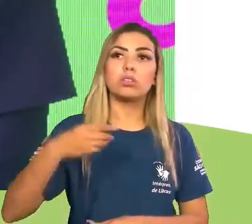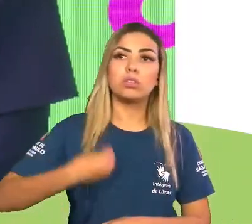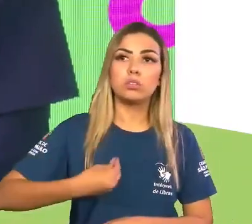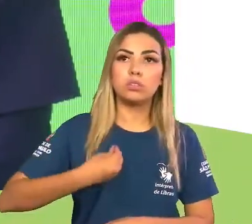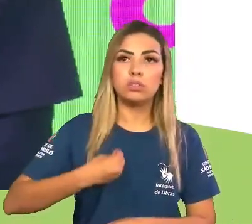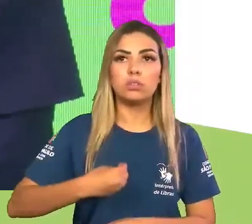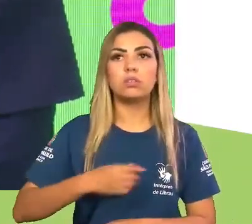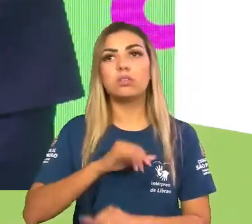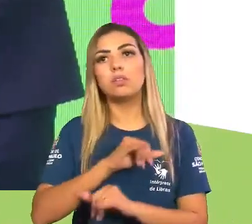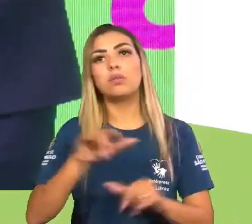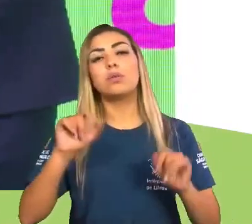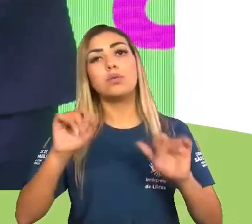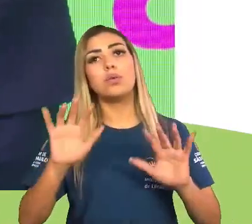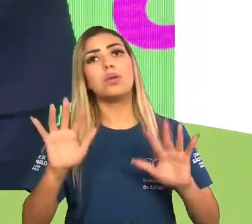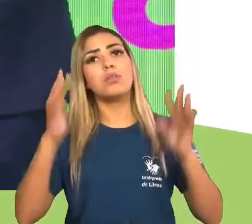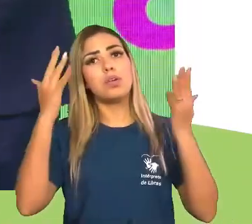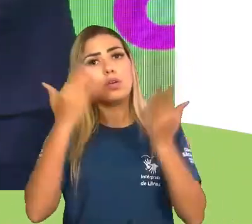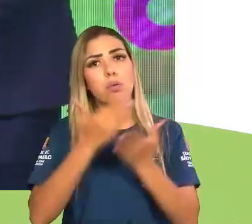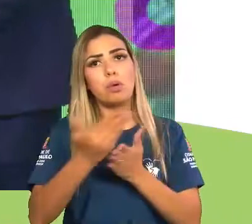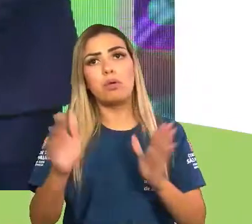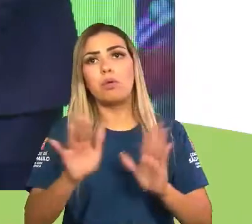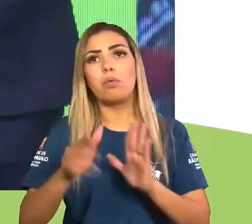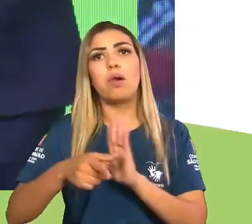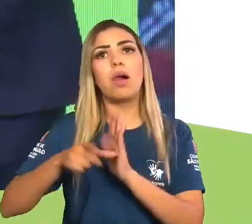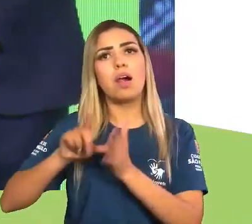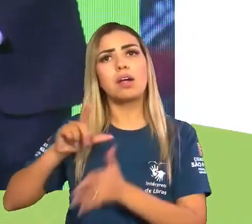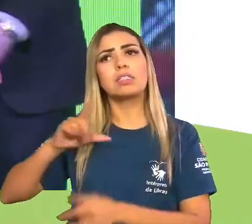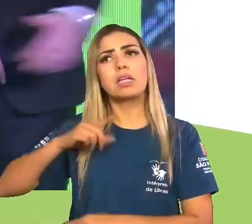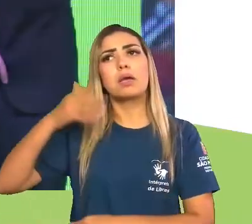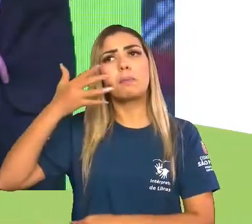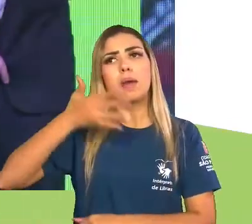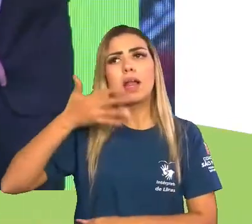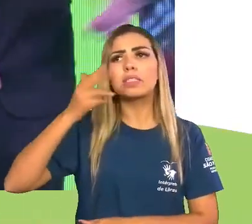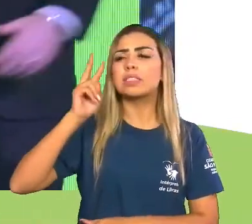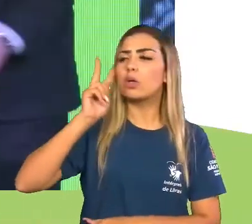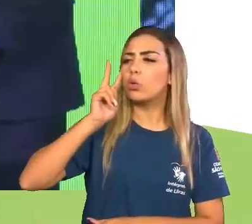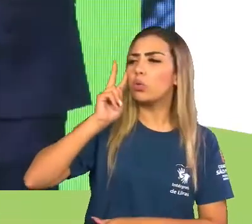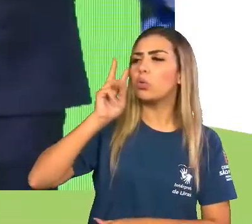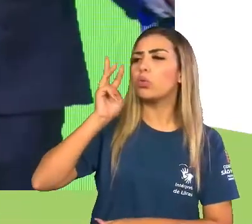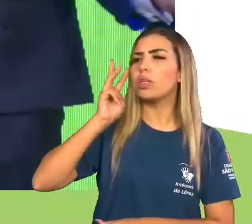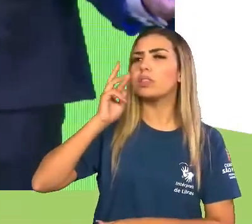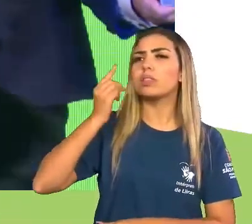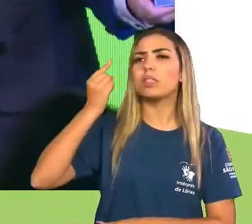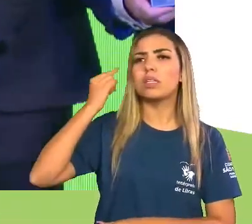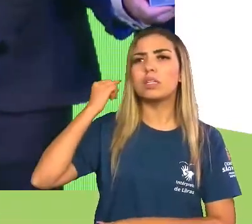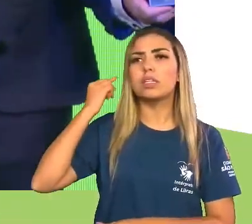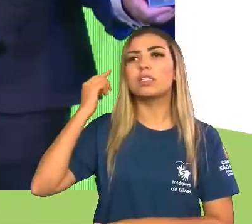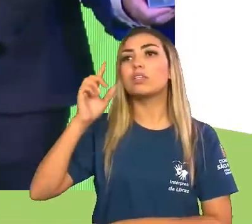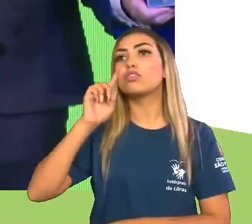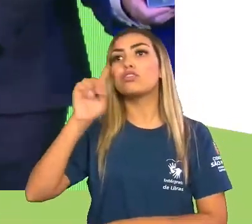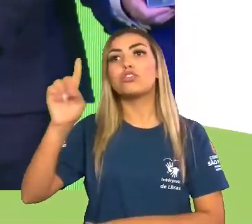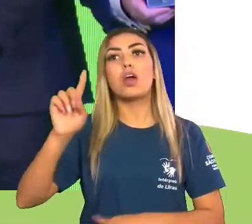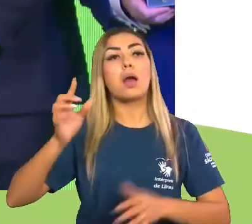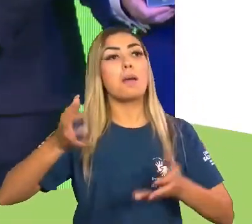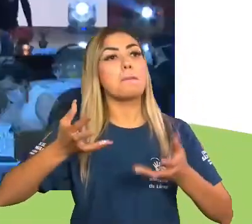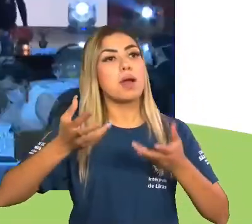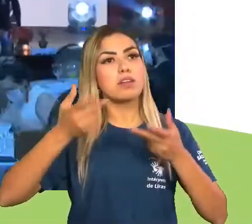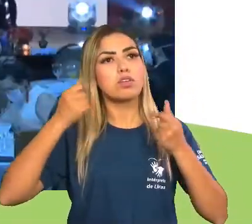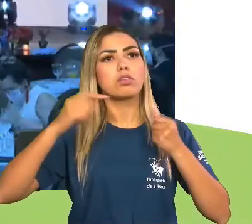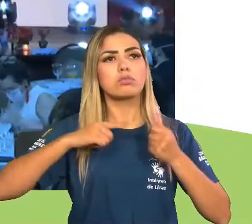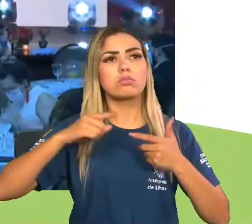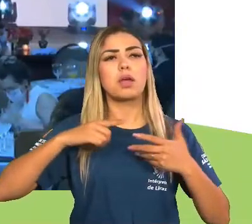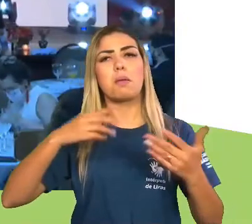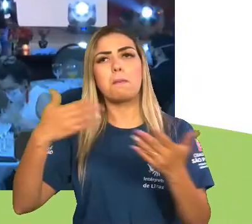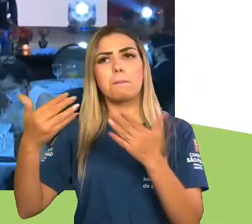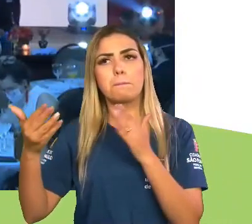que esse evento ele começou muito antes. A gente teve palestras na segunda e na terça-feira. Foram dois dias incríveis de muita conversa,